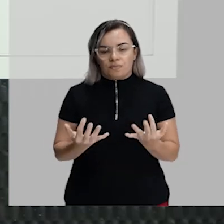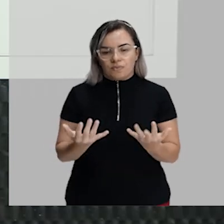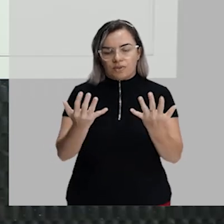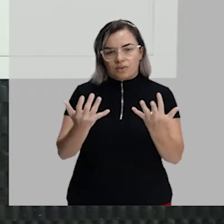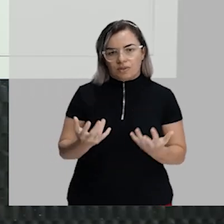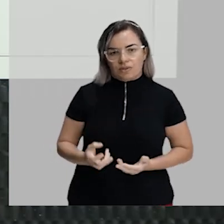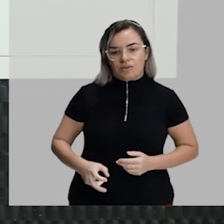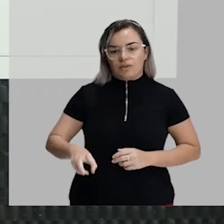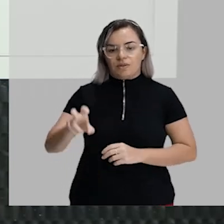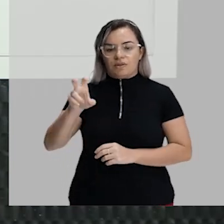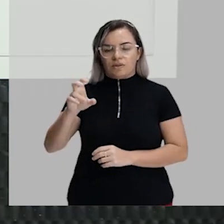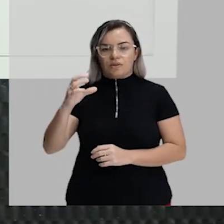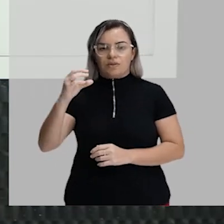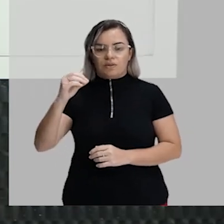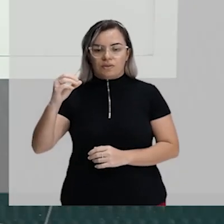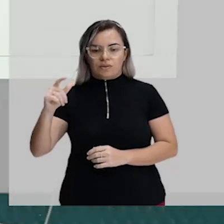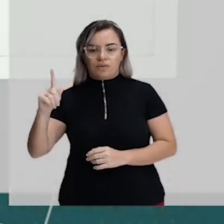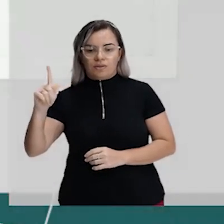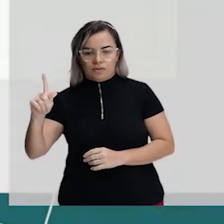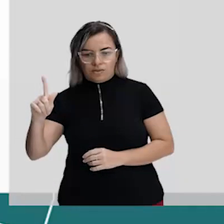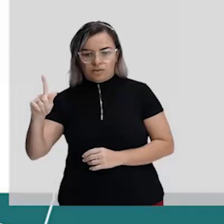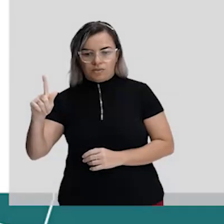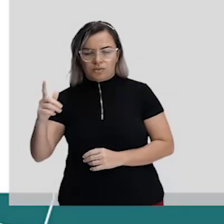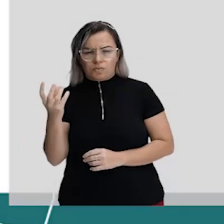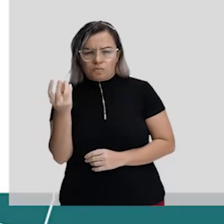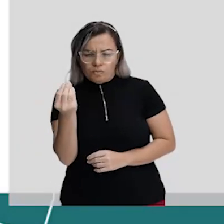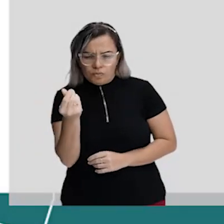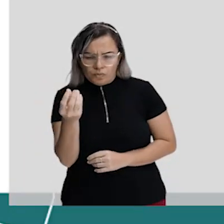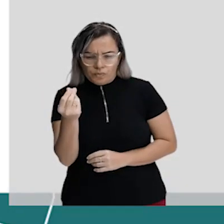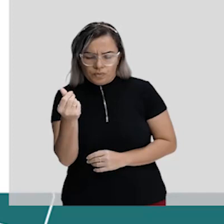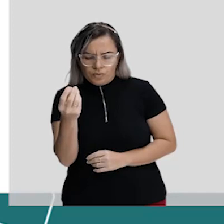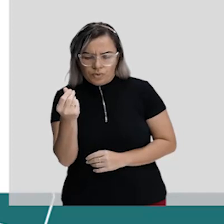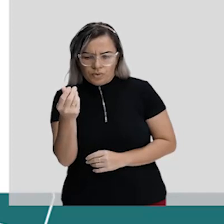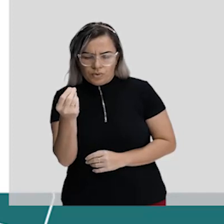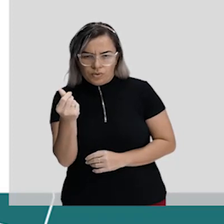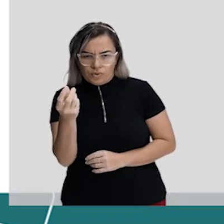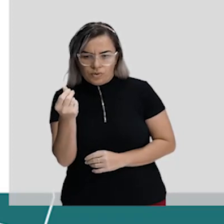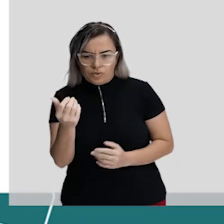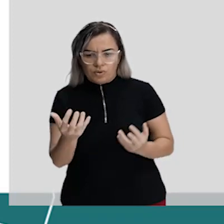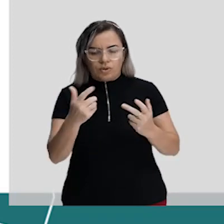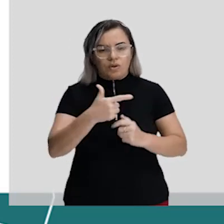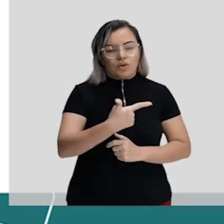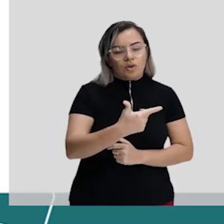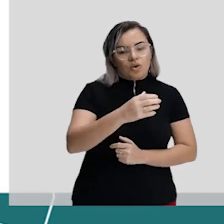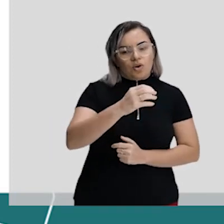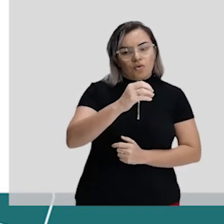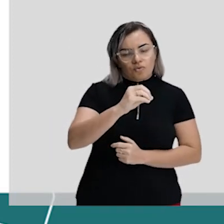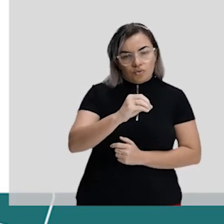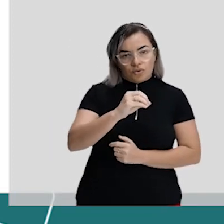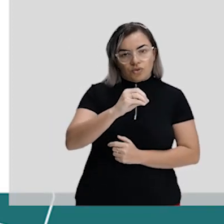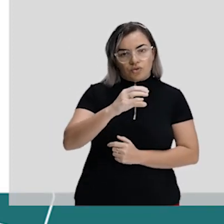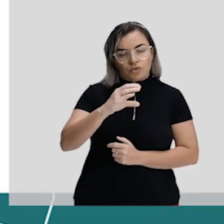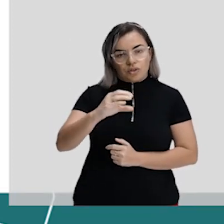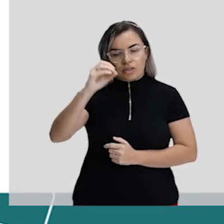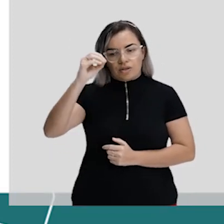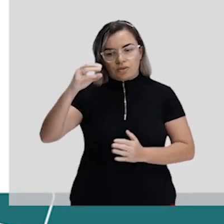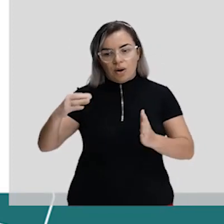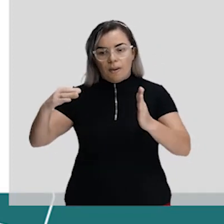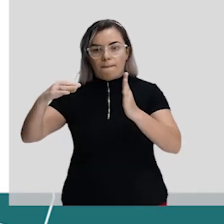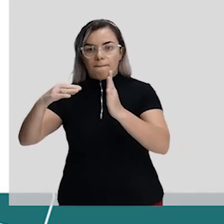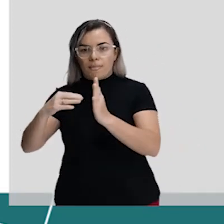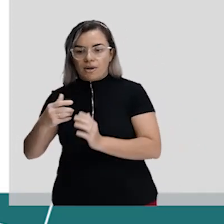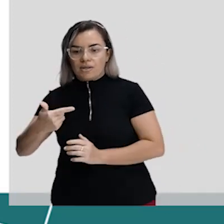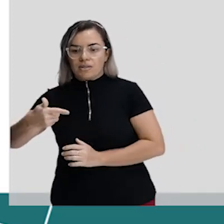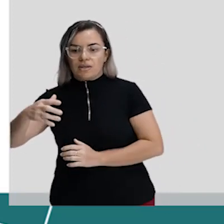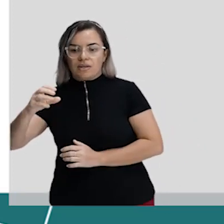Para aquecer 500 gramas de uma certa substância, né, de 20 para 70 graus Celsius,